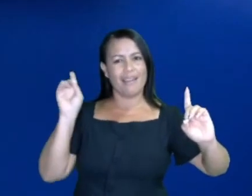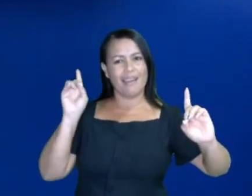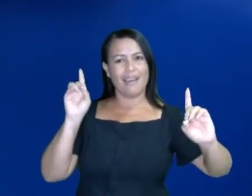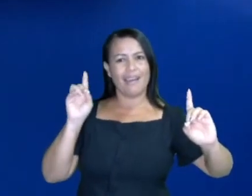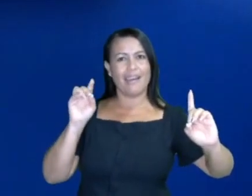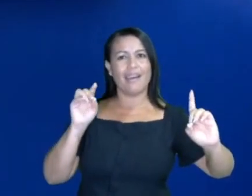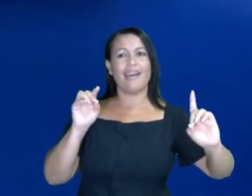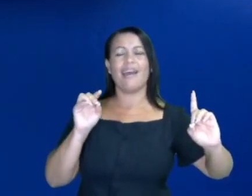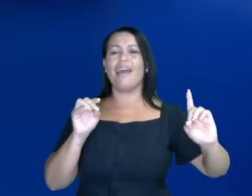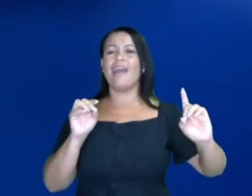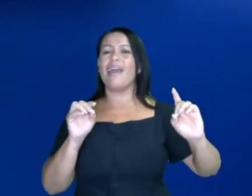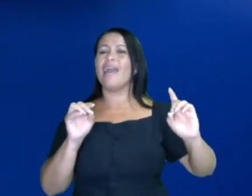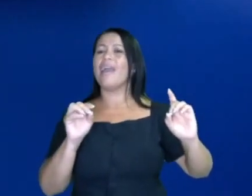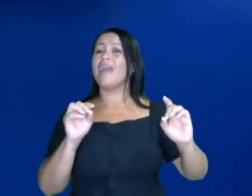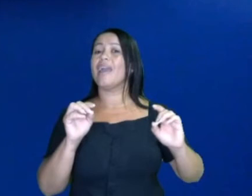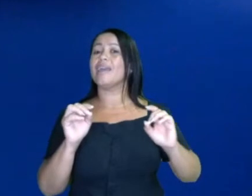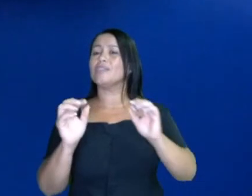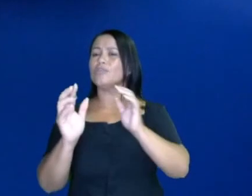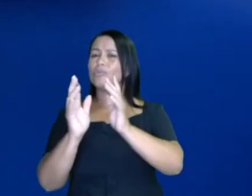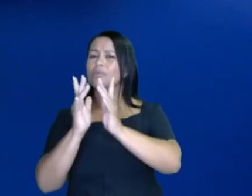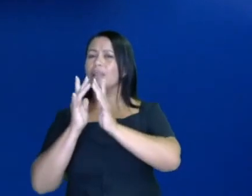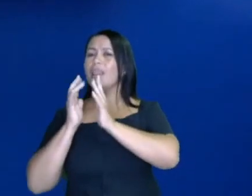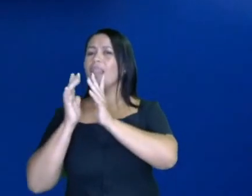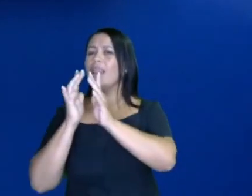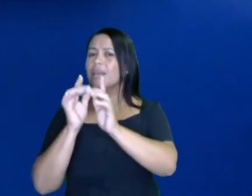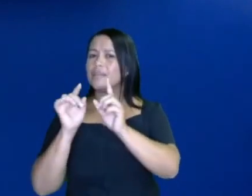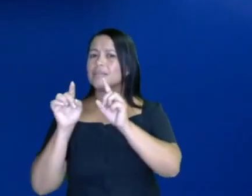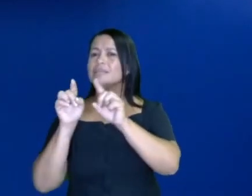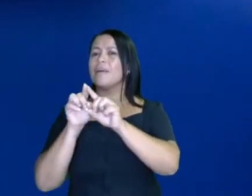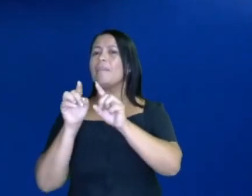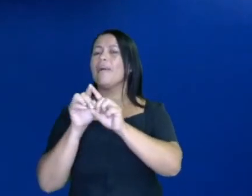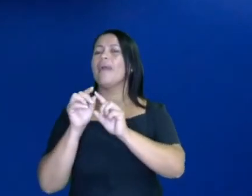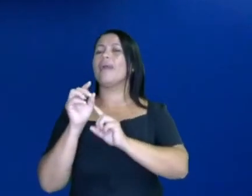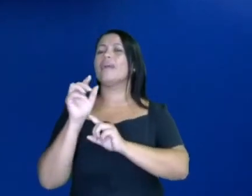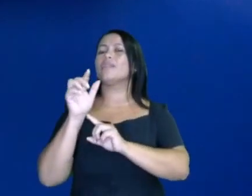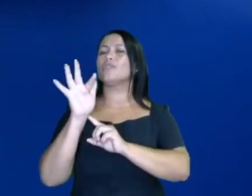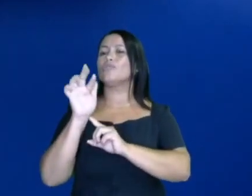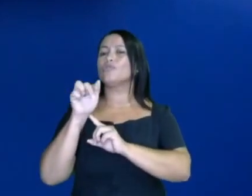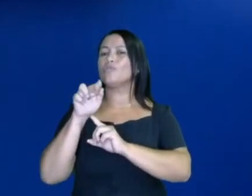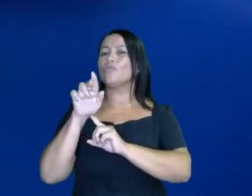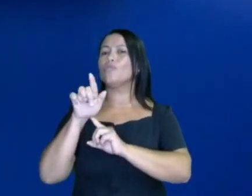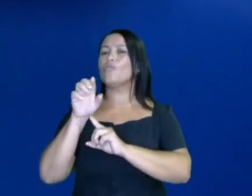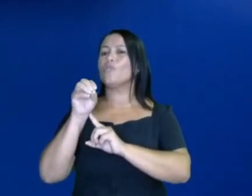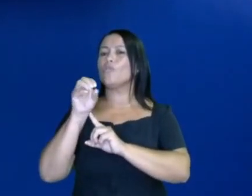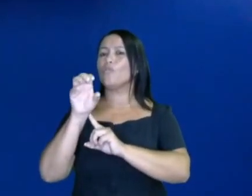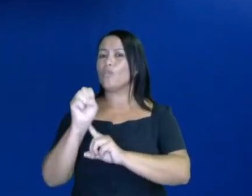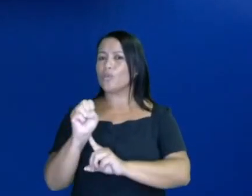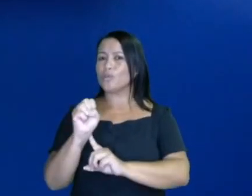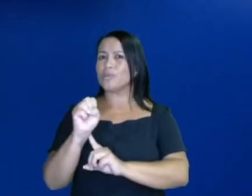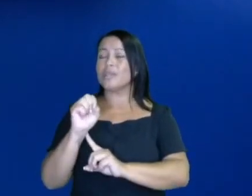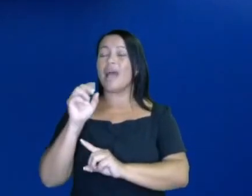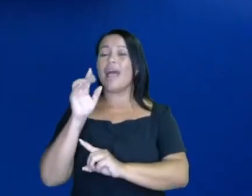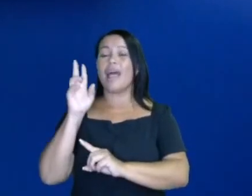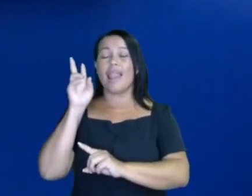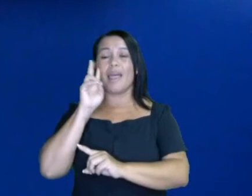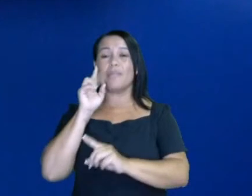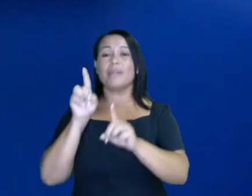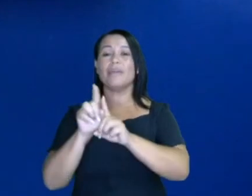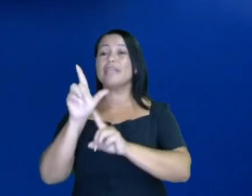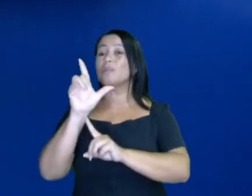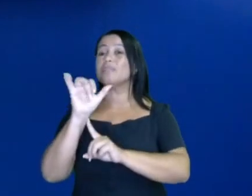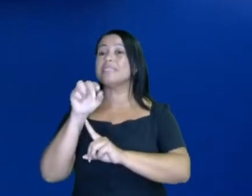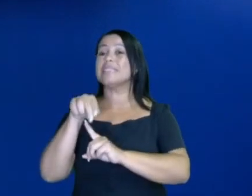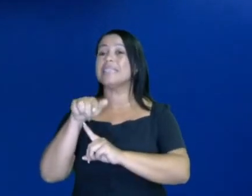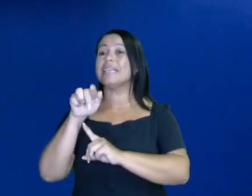os líquens e os fungos, lembra que líquen é aquele ser vivo que vive no tronco das árvores?